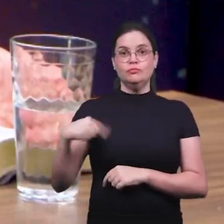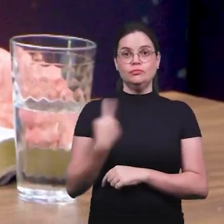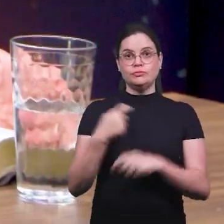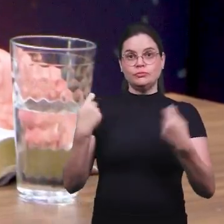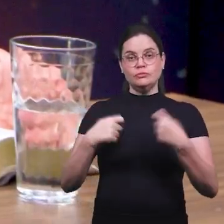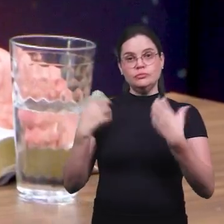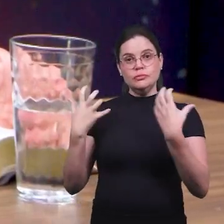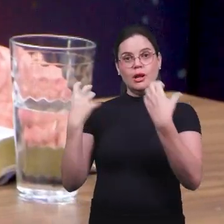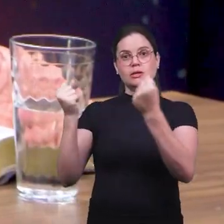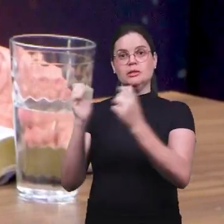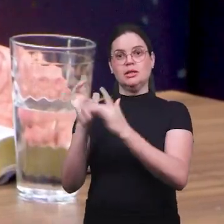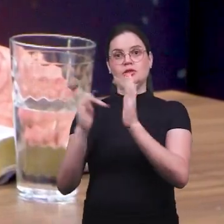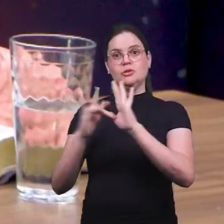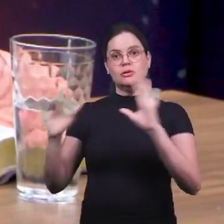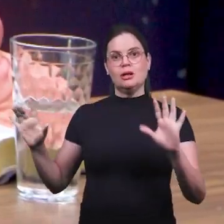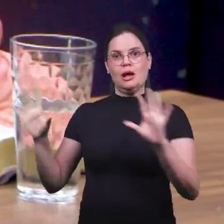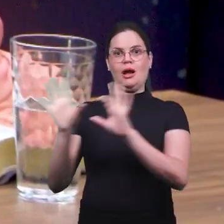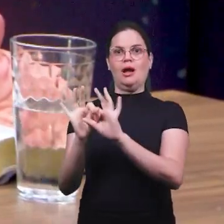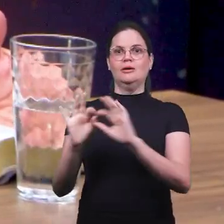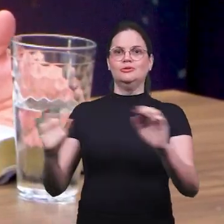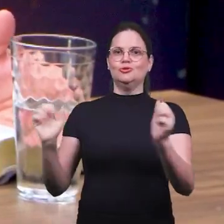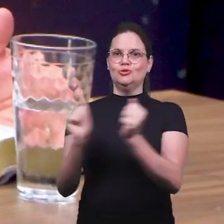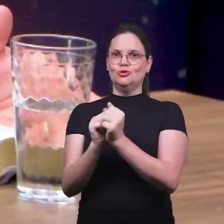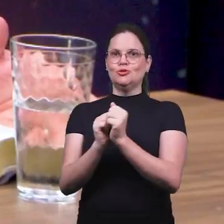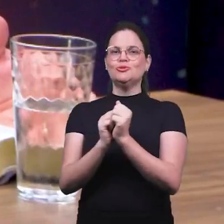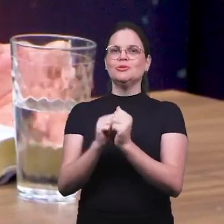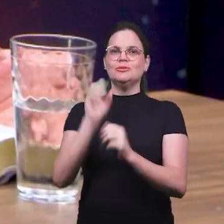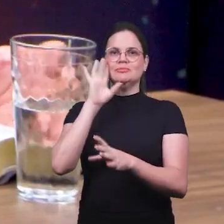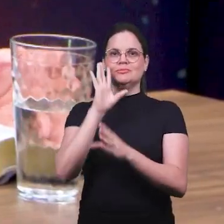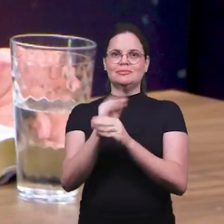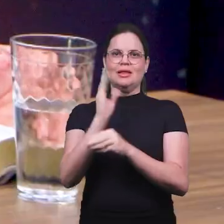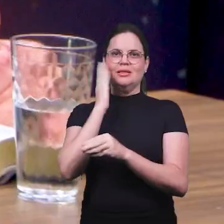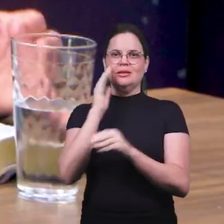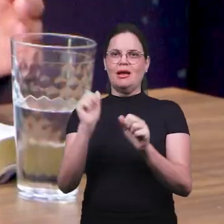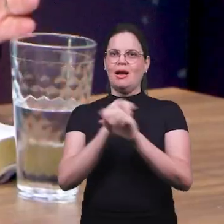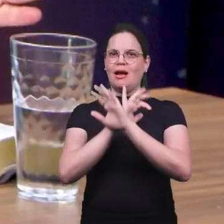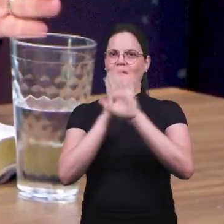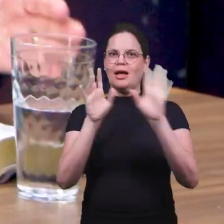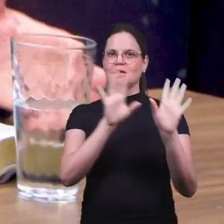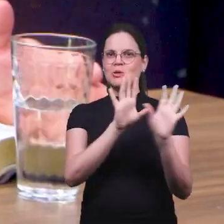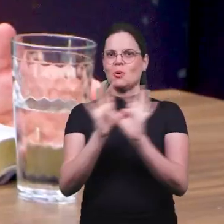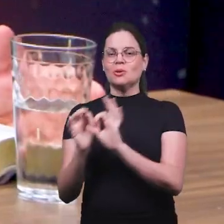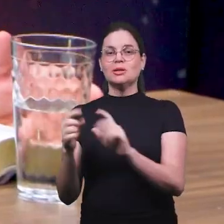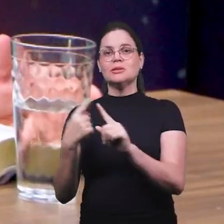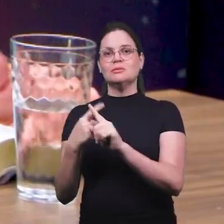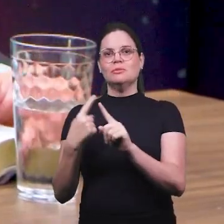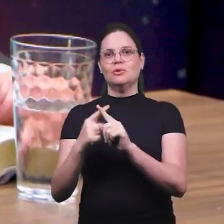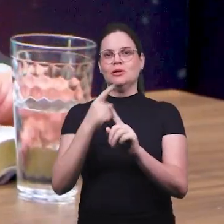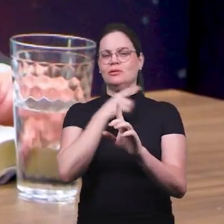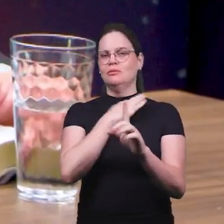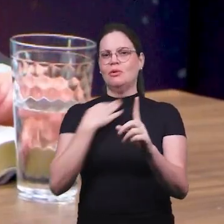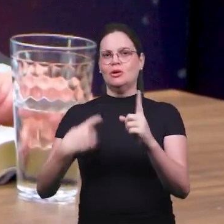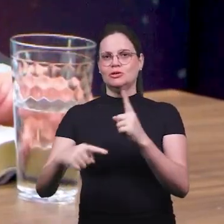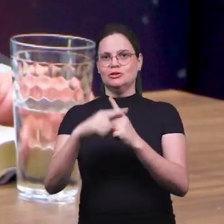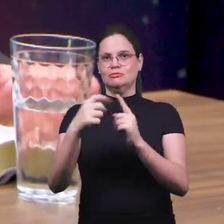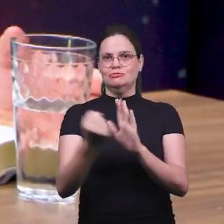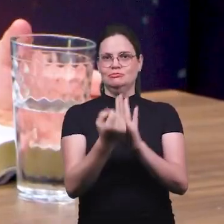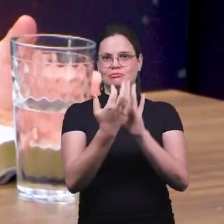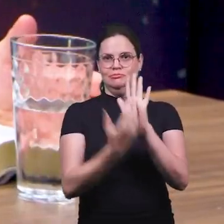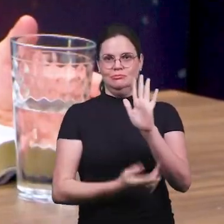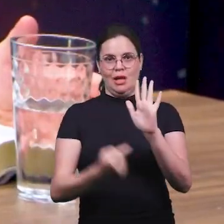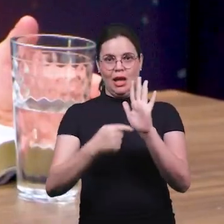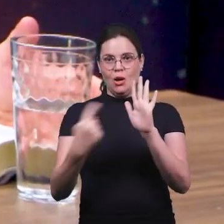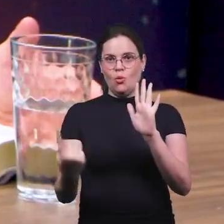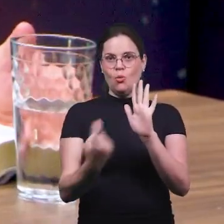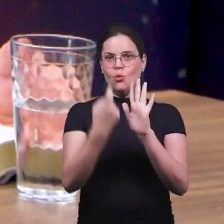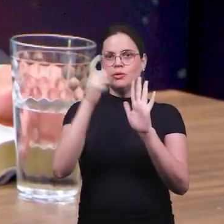dessa herança maravilhosa. É entender que o sacrifício de Jesus é o caminho para adquirir a